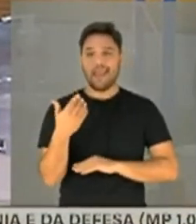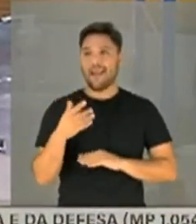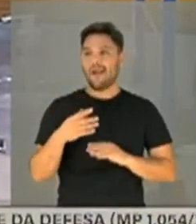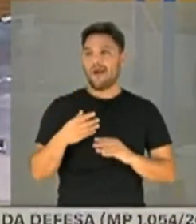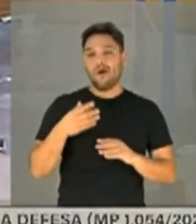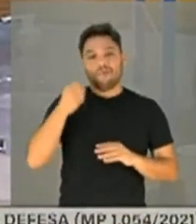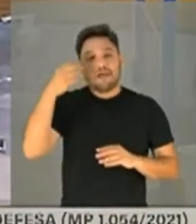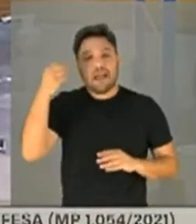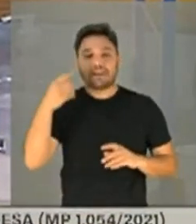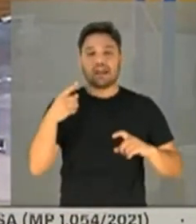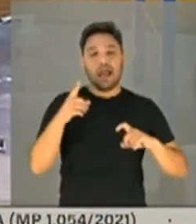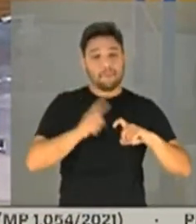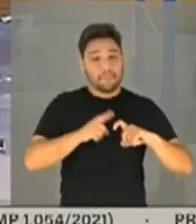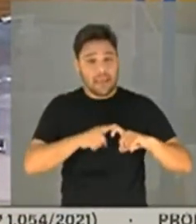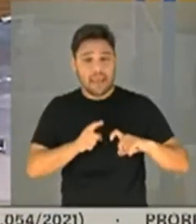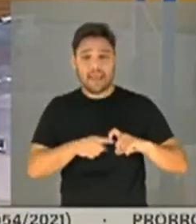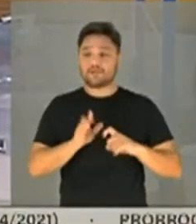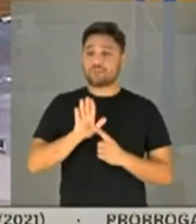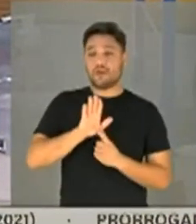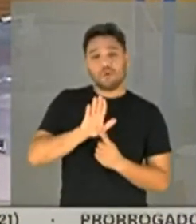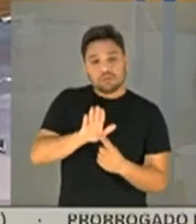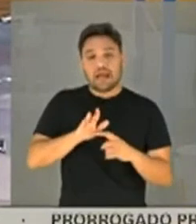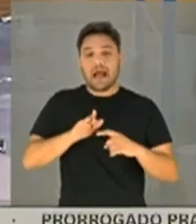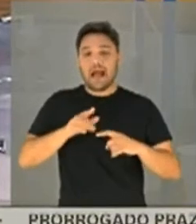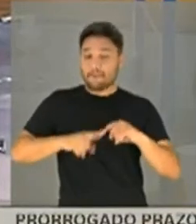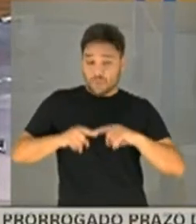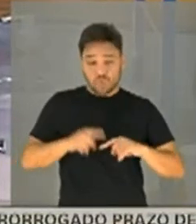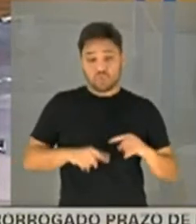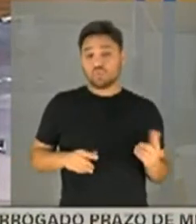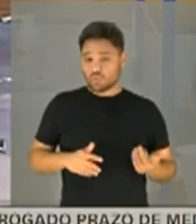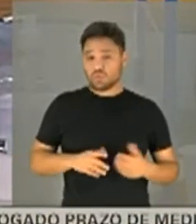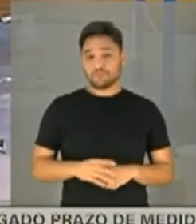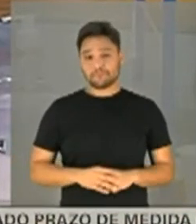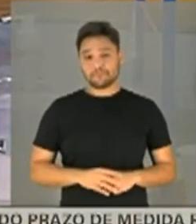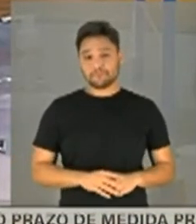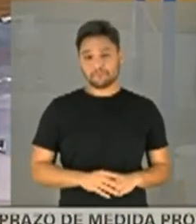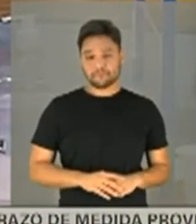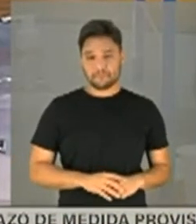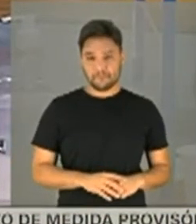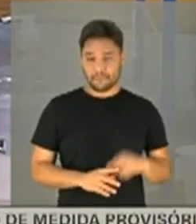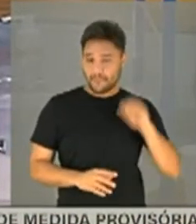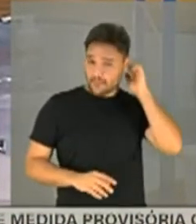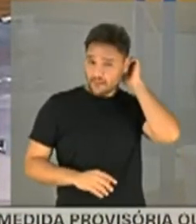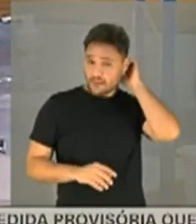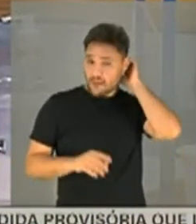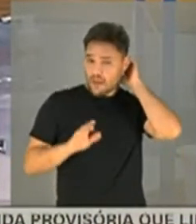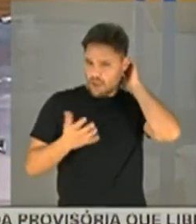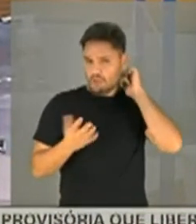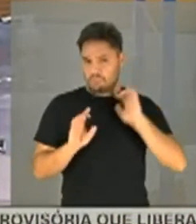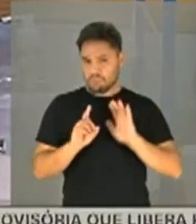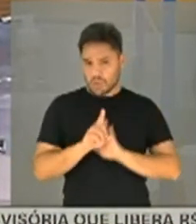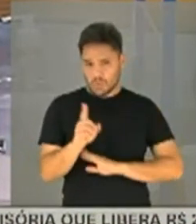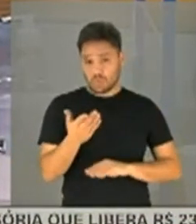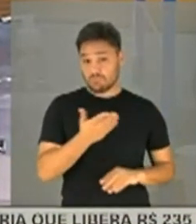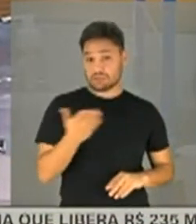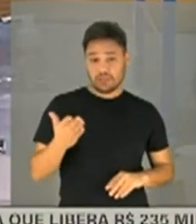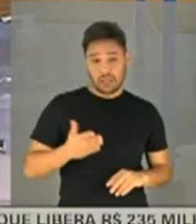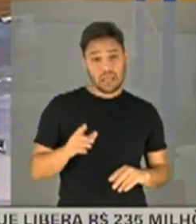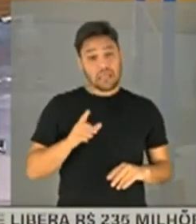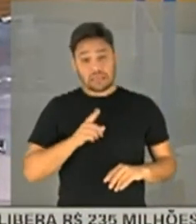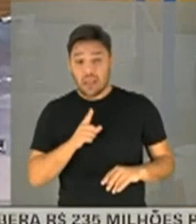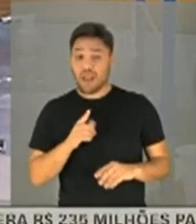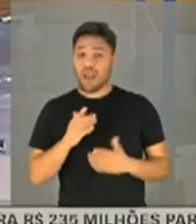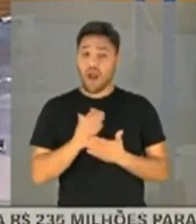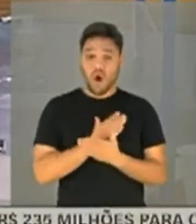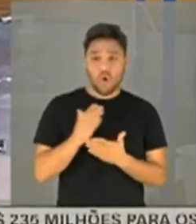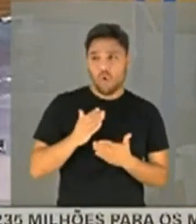os médicos, para apresentar os seus produtos. E eu lhe pergunto se de alguma forma tem algum